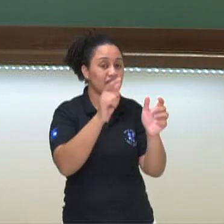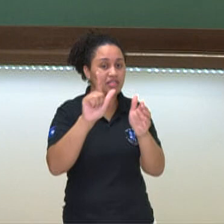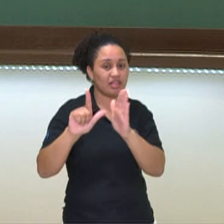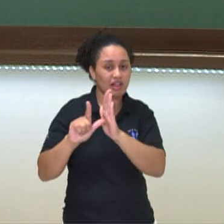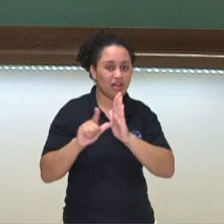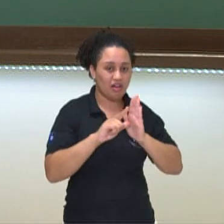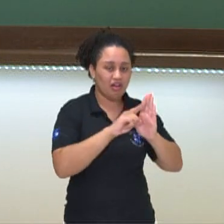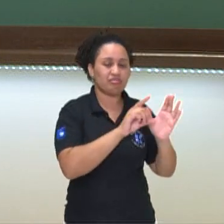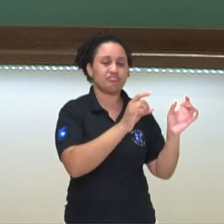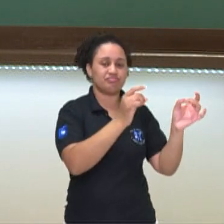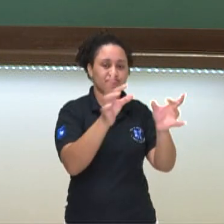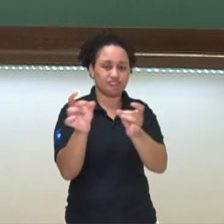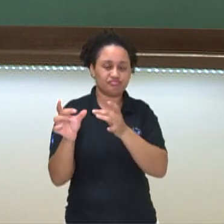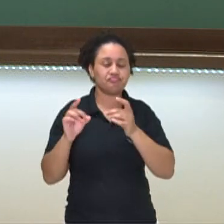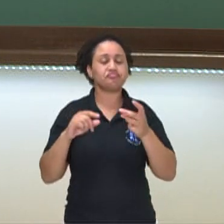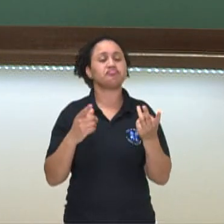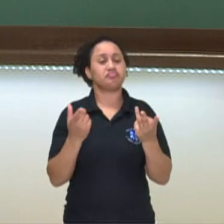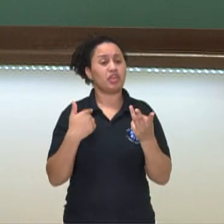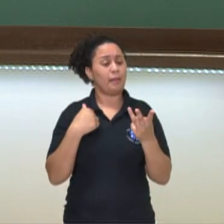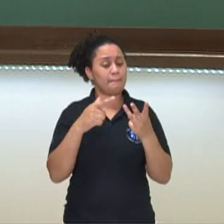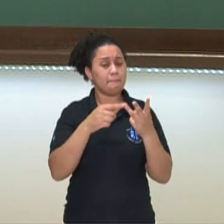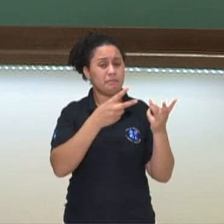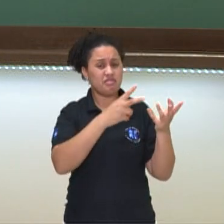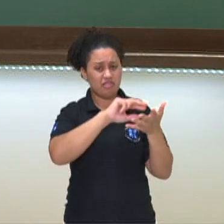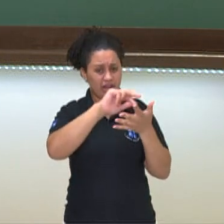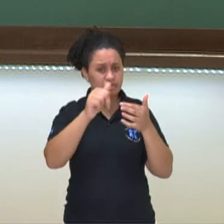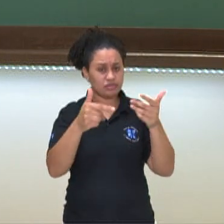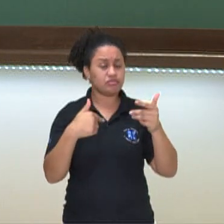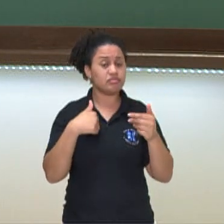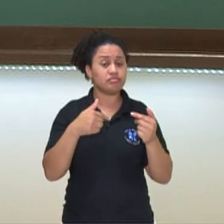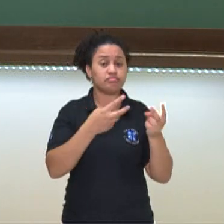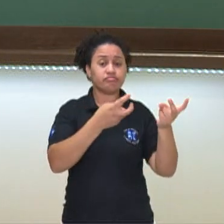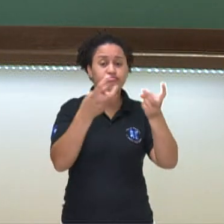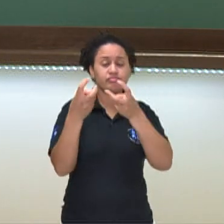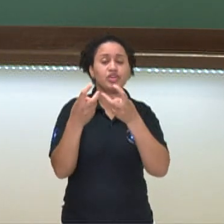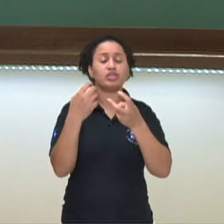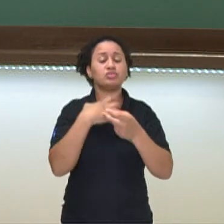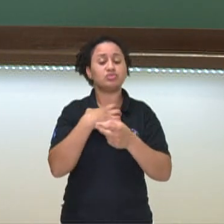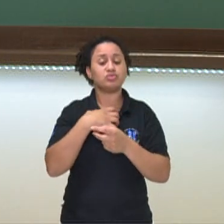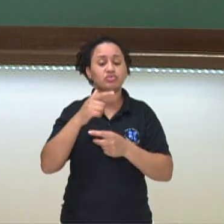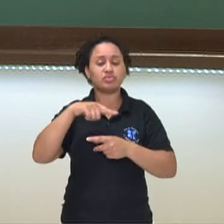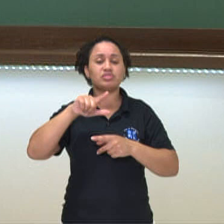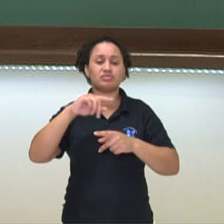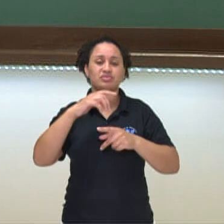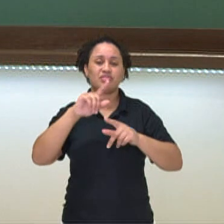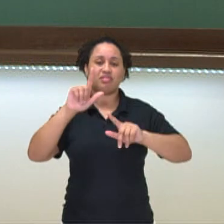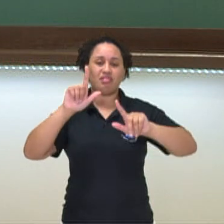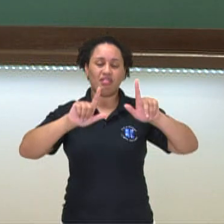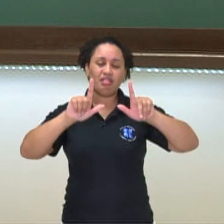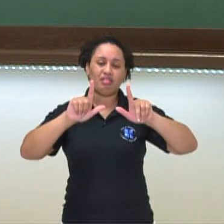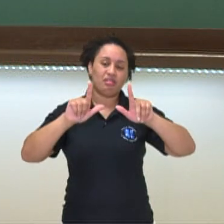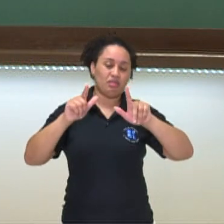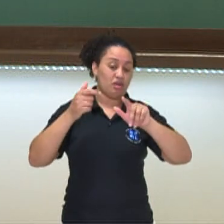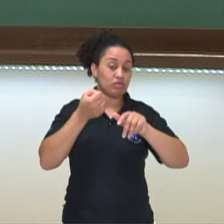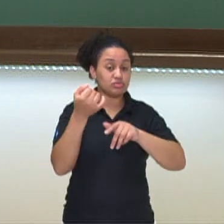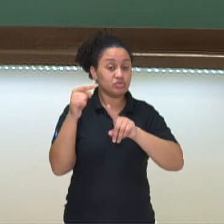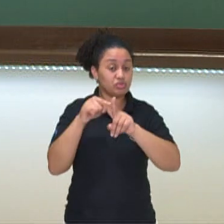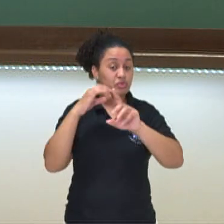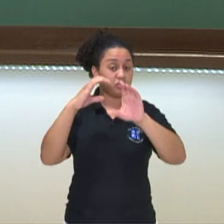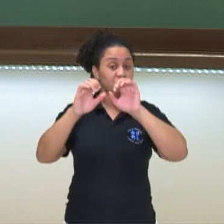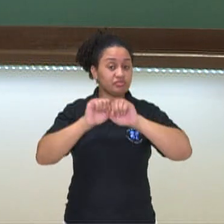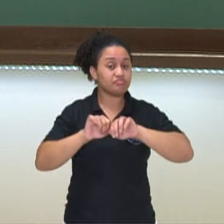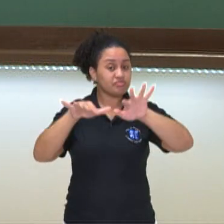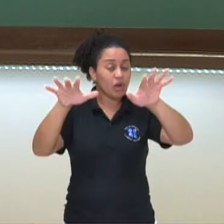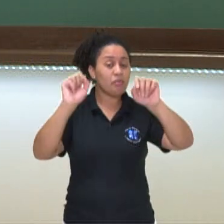na sociedade. Então perceba de que forma o meio de comunicação de massa, de que forma ele